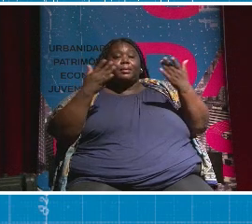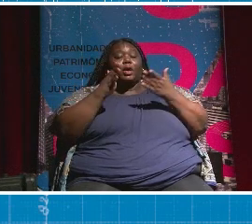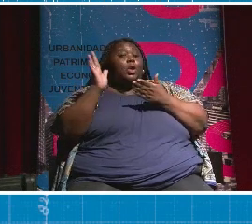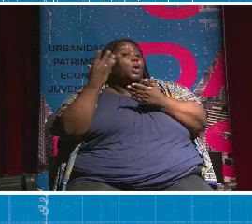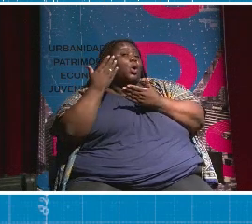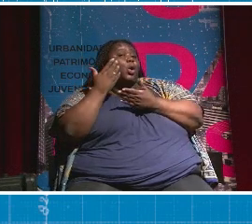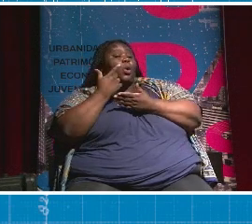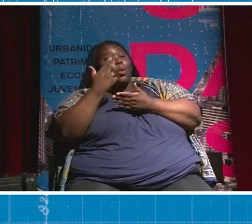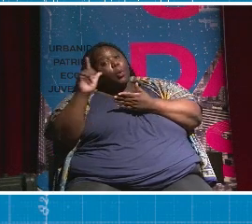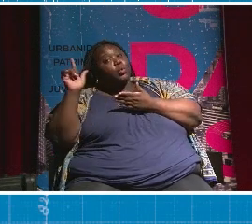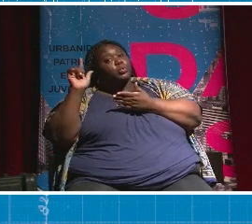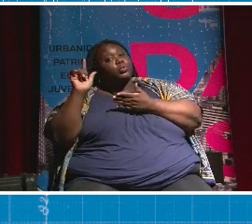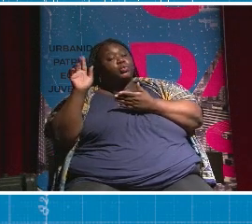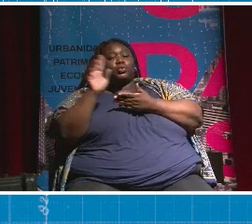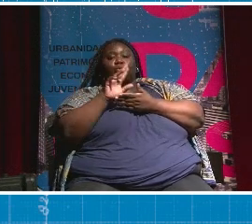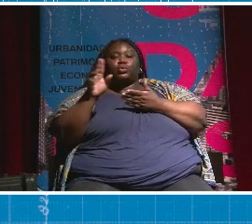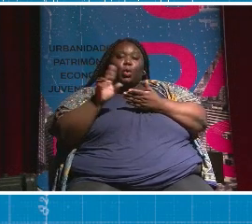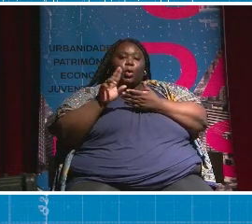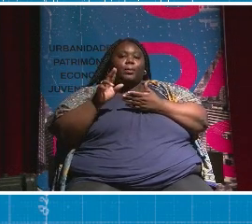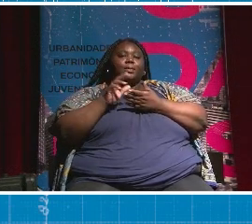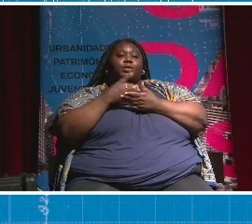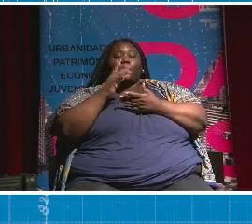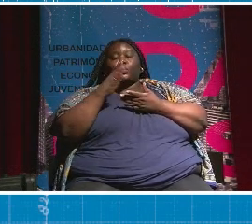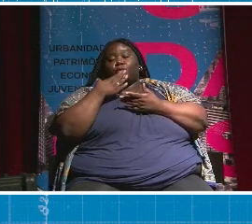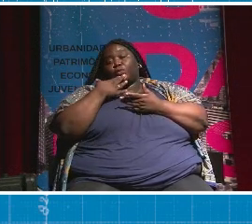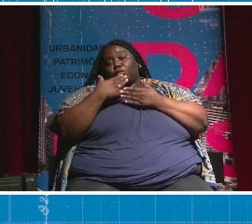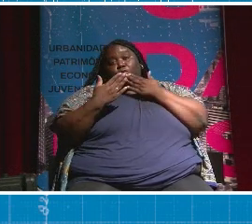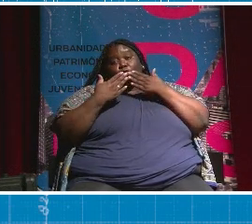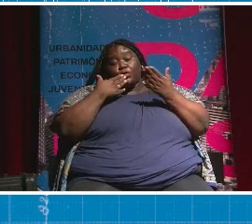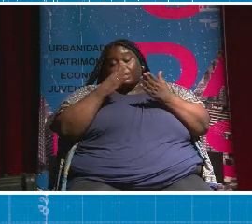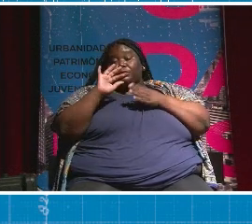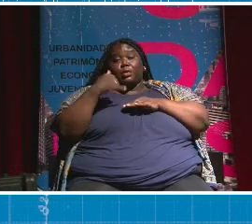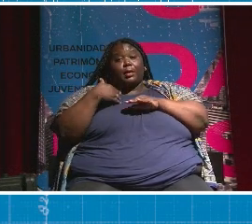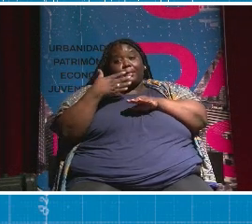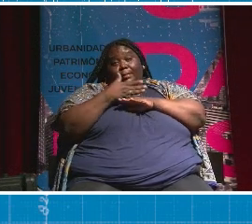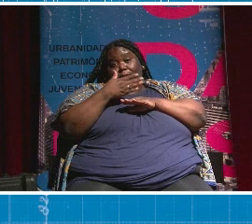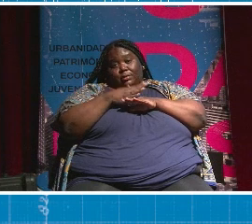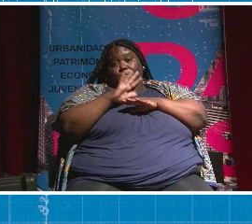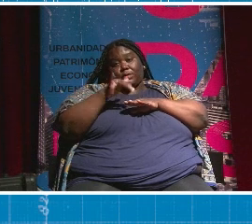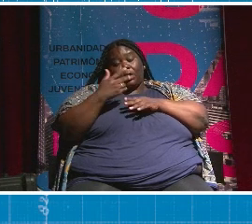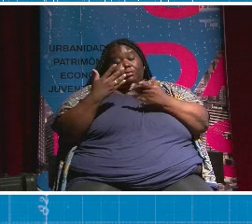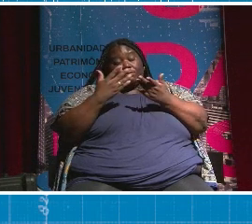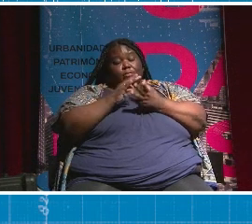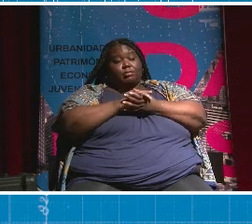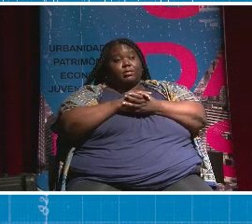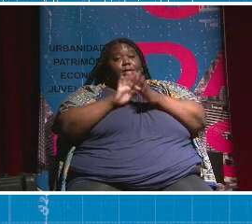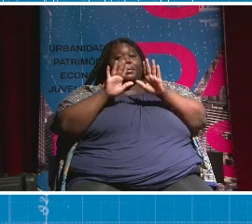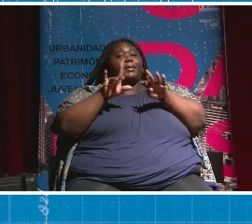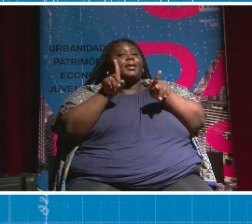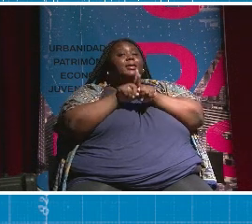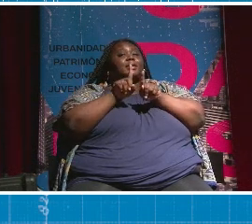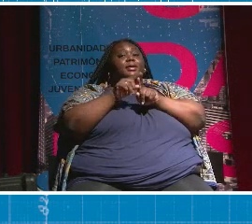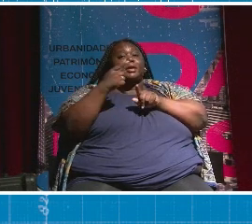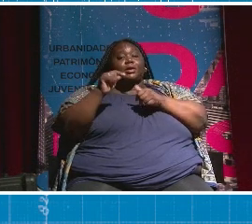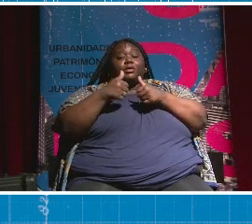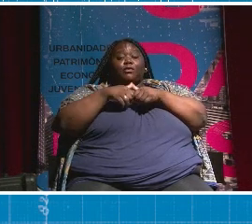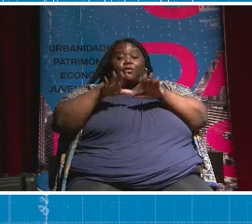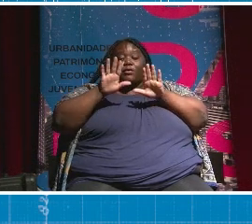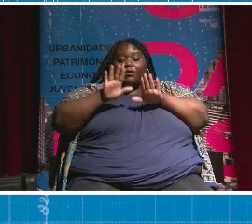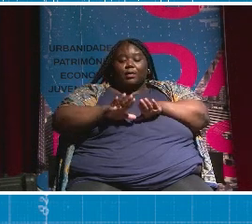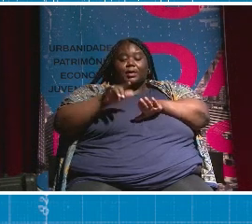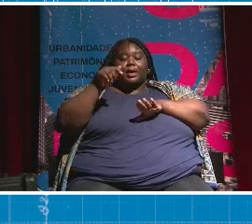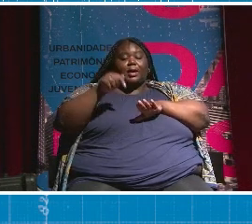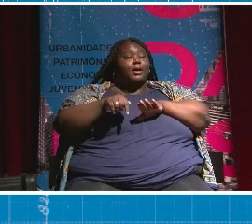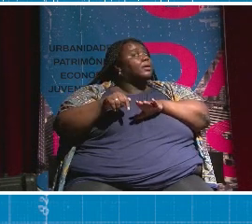outros nomes e outras nomenclaturas, como faz parte dos modismos, mas tem outras coisas que ficam. E aqui